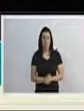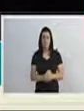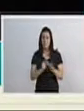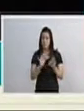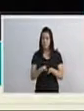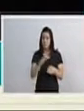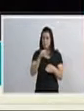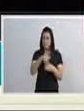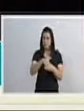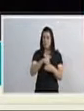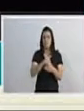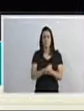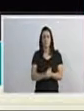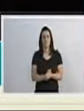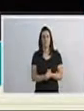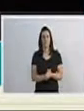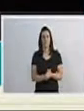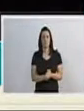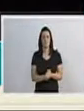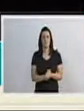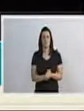Encerrada a votação.